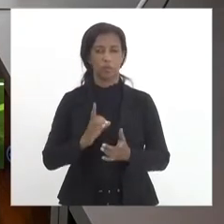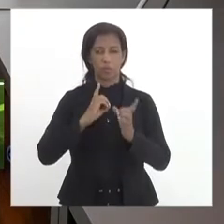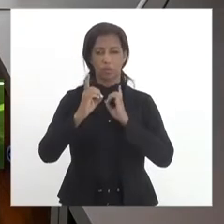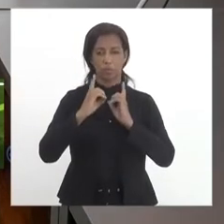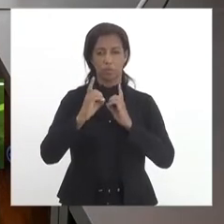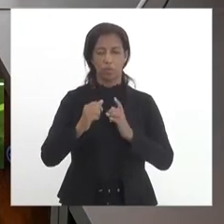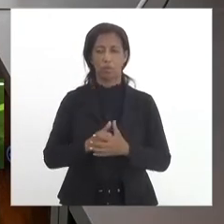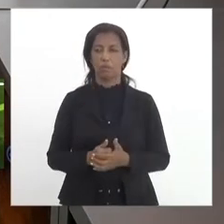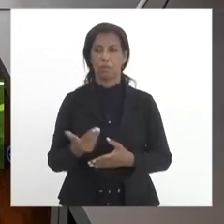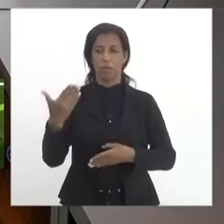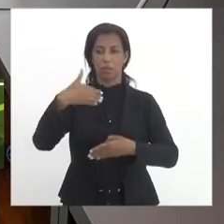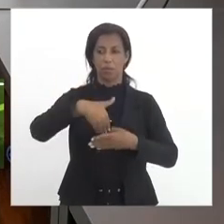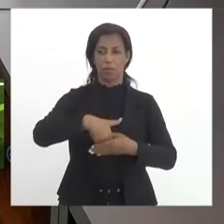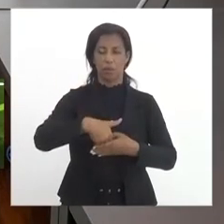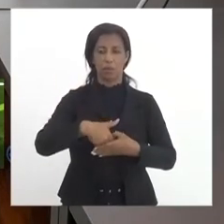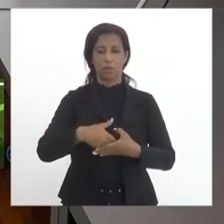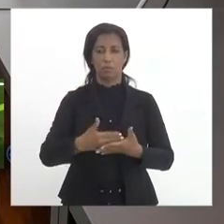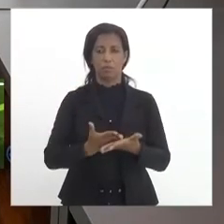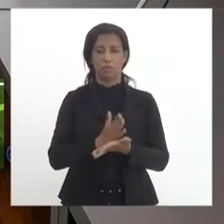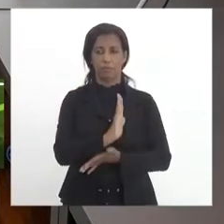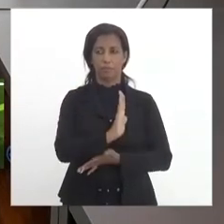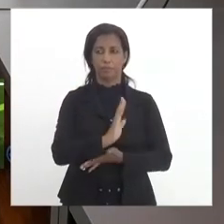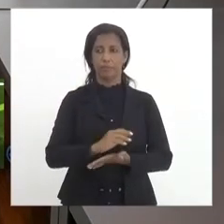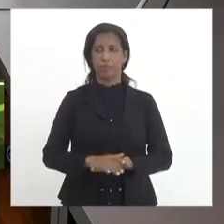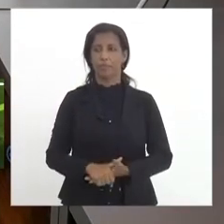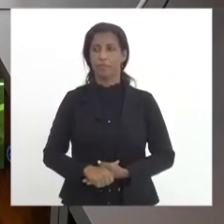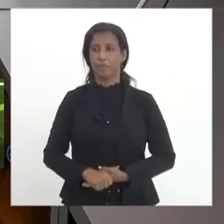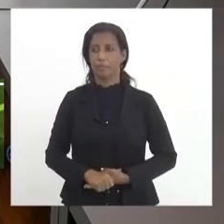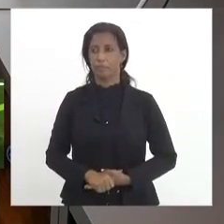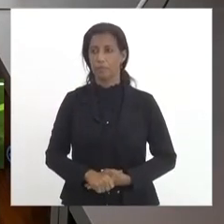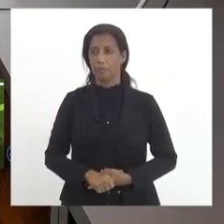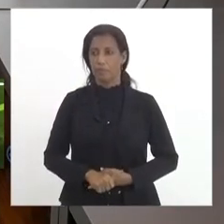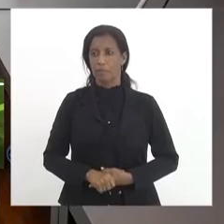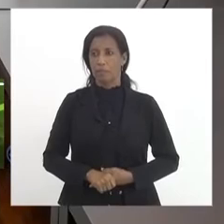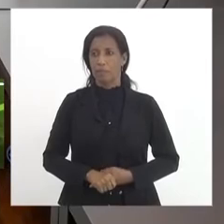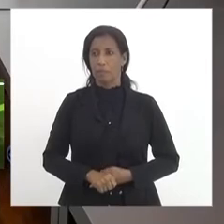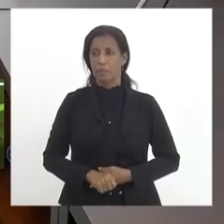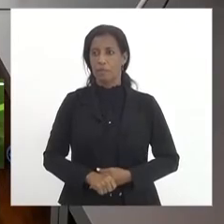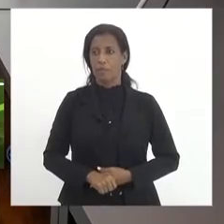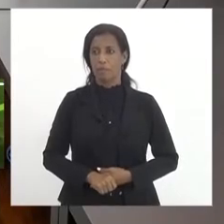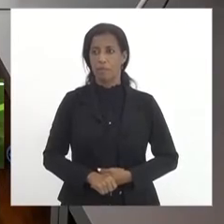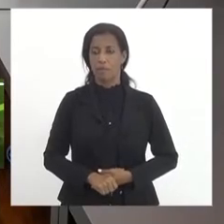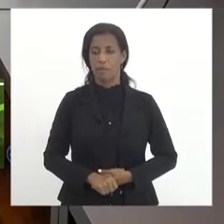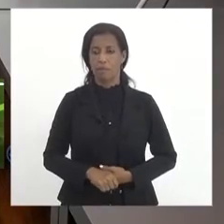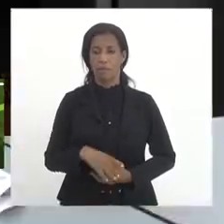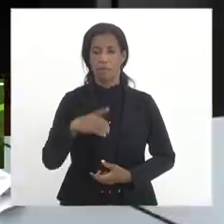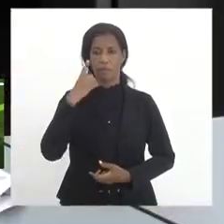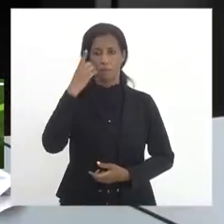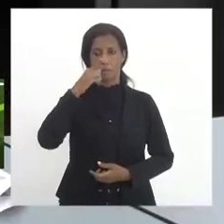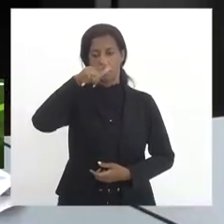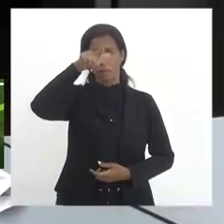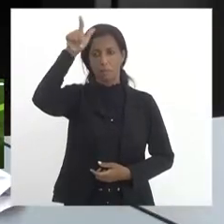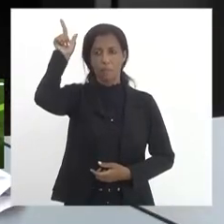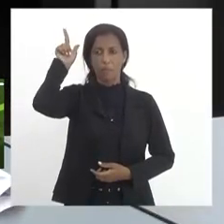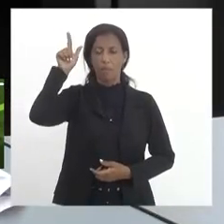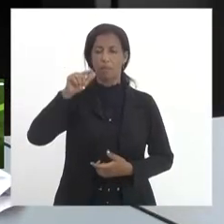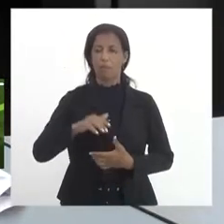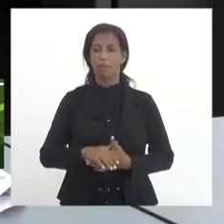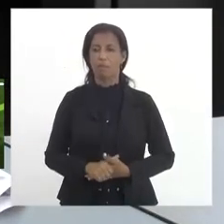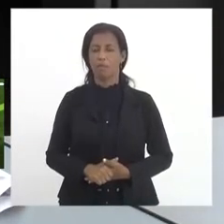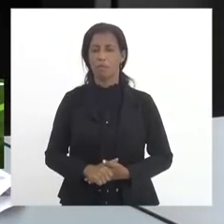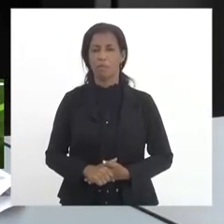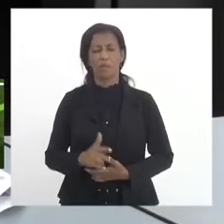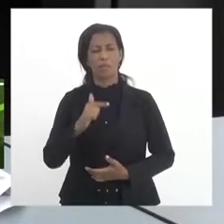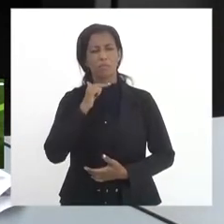discussão, em votação, aprovado. Ô, deputado. Deputado Luiz Paulo. Eu só não